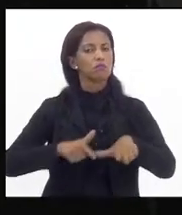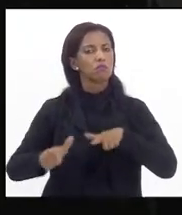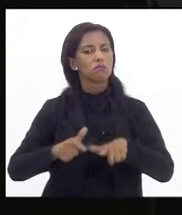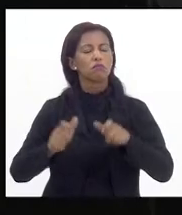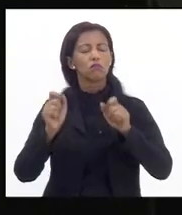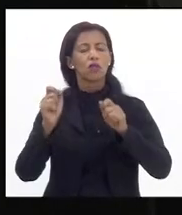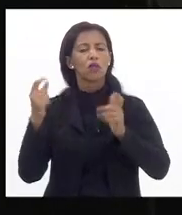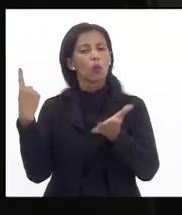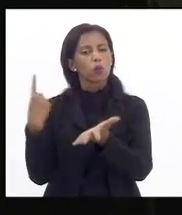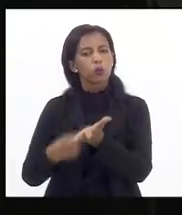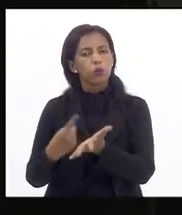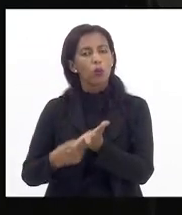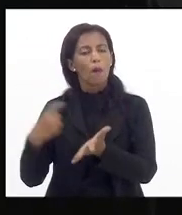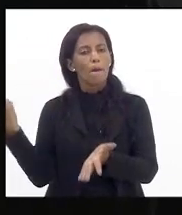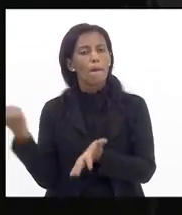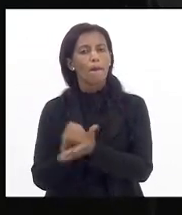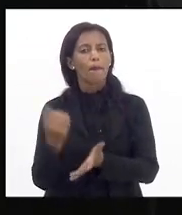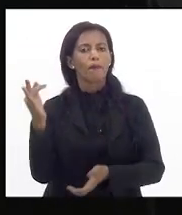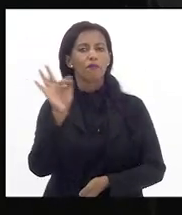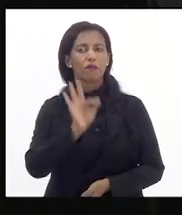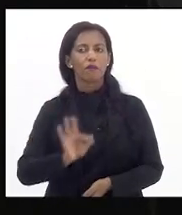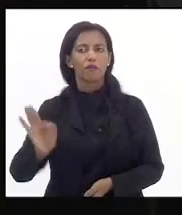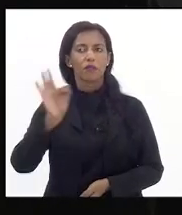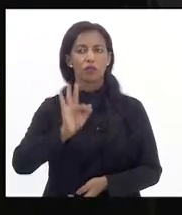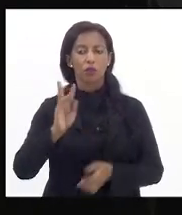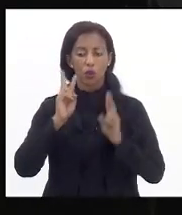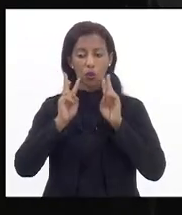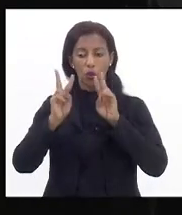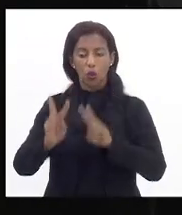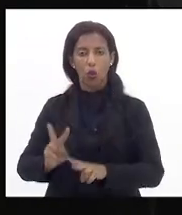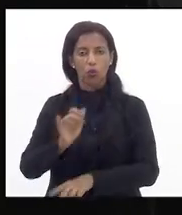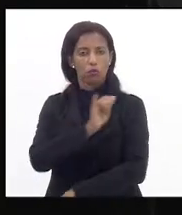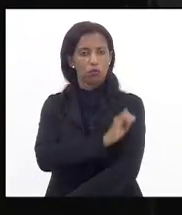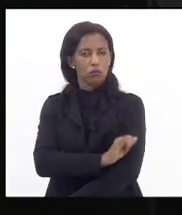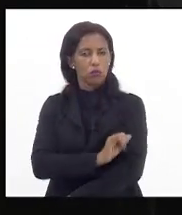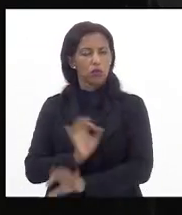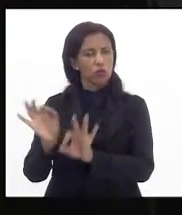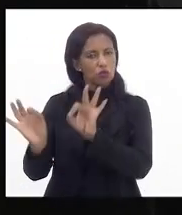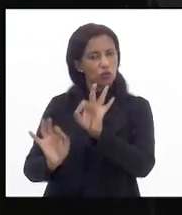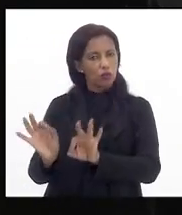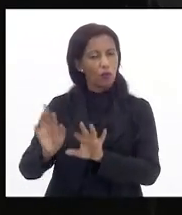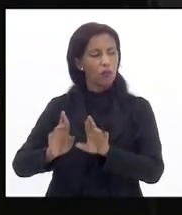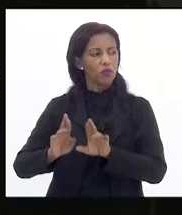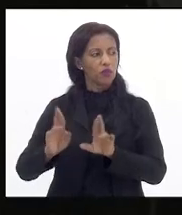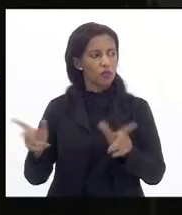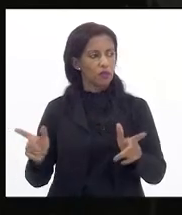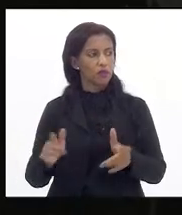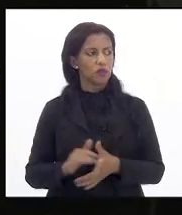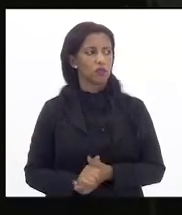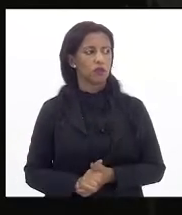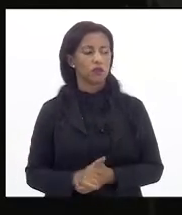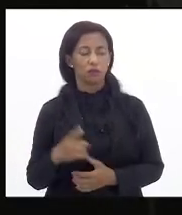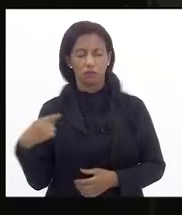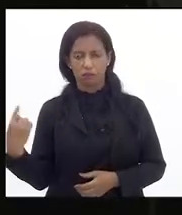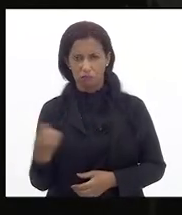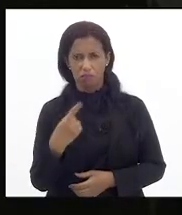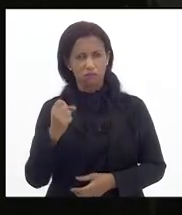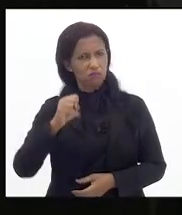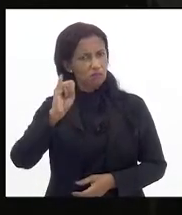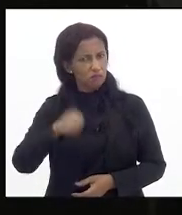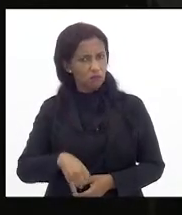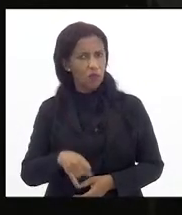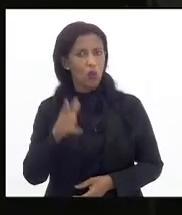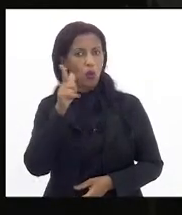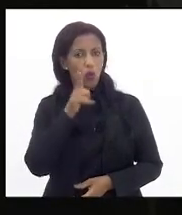acordando um pacto federativo que olha o Rio de Janeiro de forma diferenciada e que a gente sim